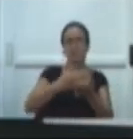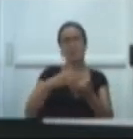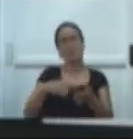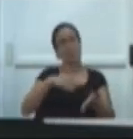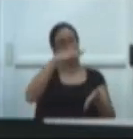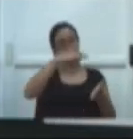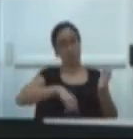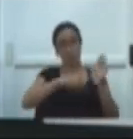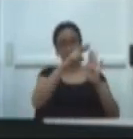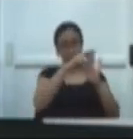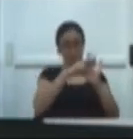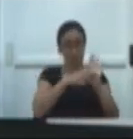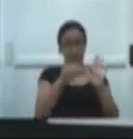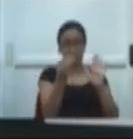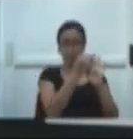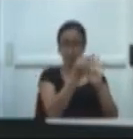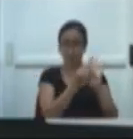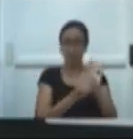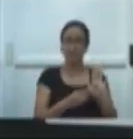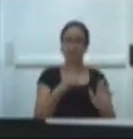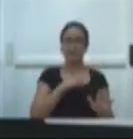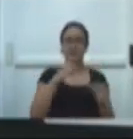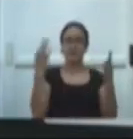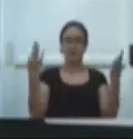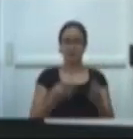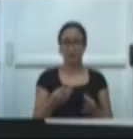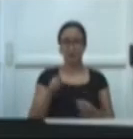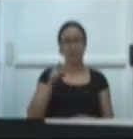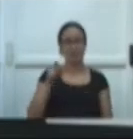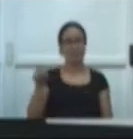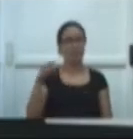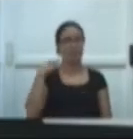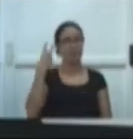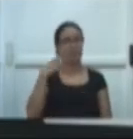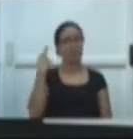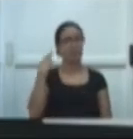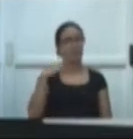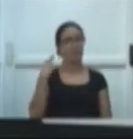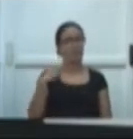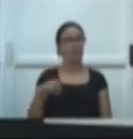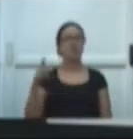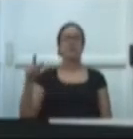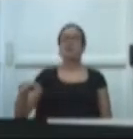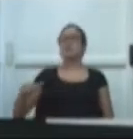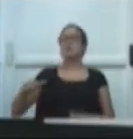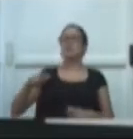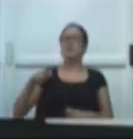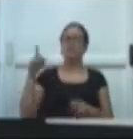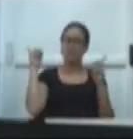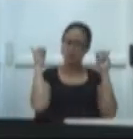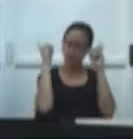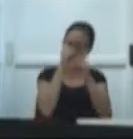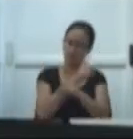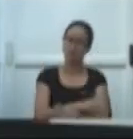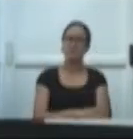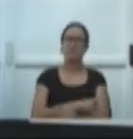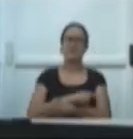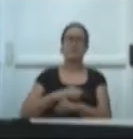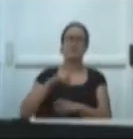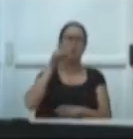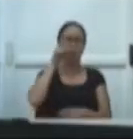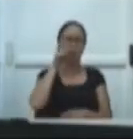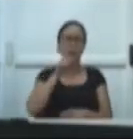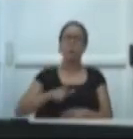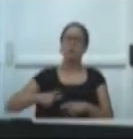dos presidentes até você, e eu sei que você teve que passar por um monte de cima de um monte de coisa para aprovar aquilo, porque